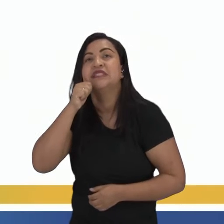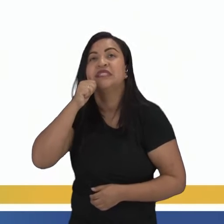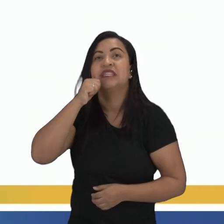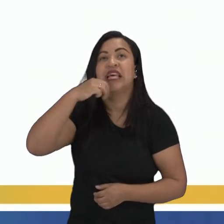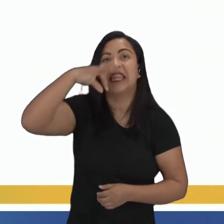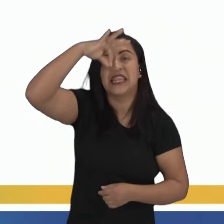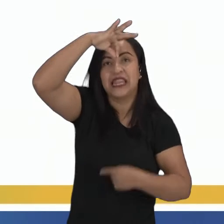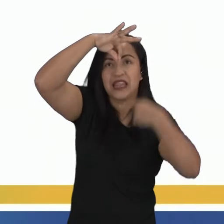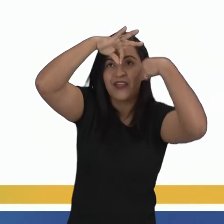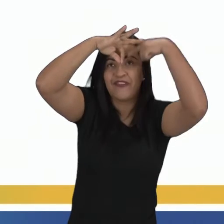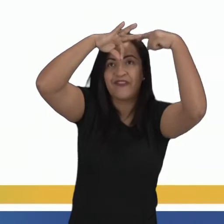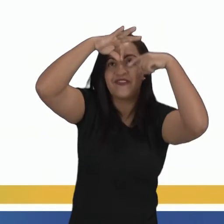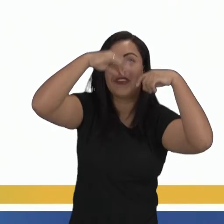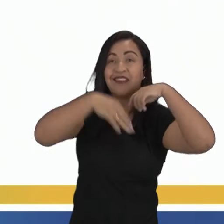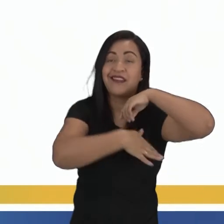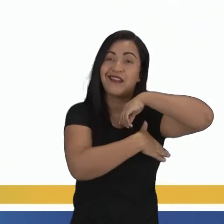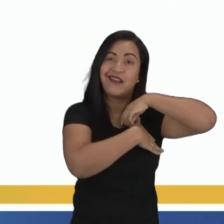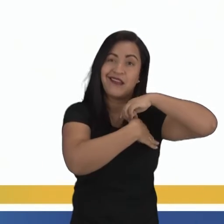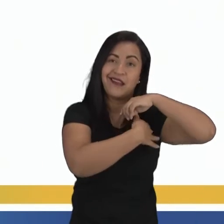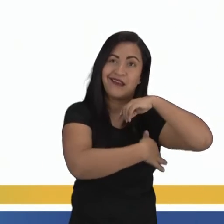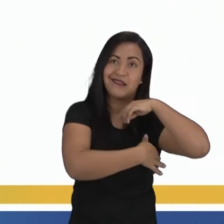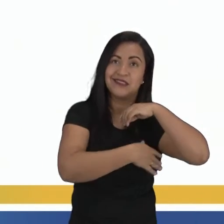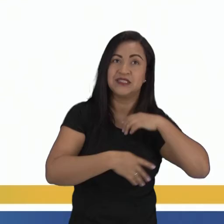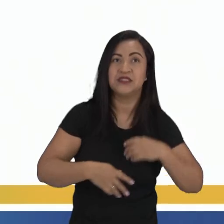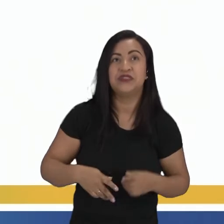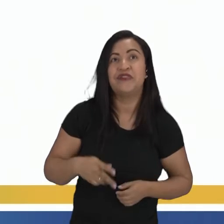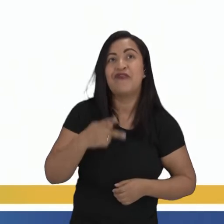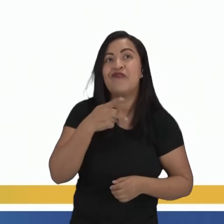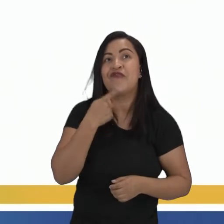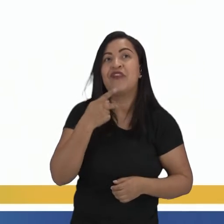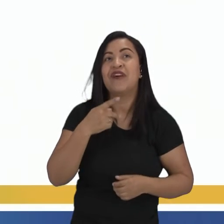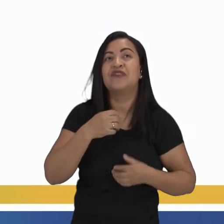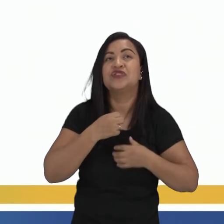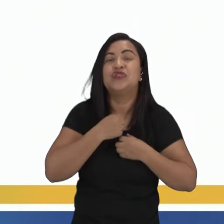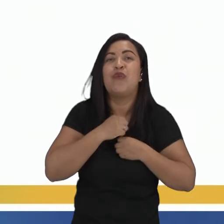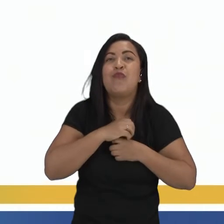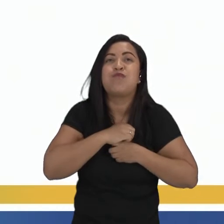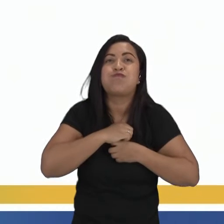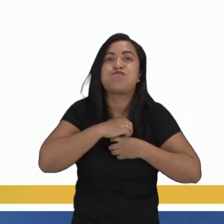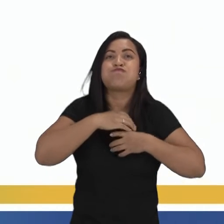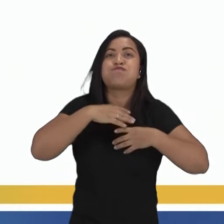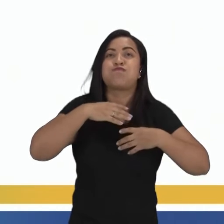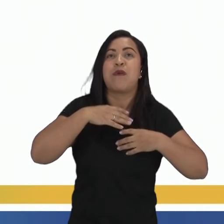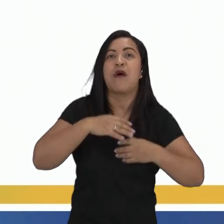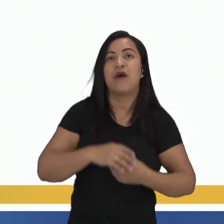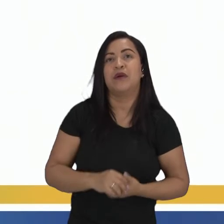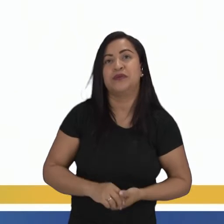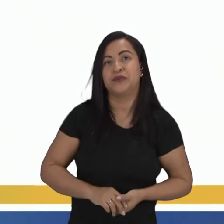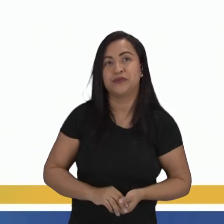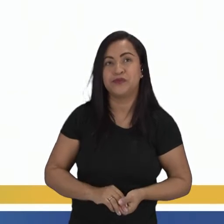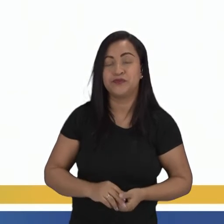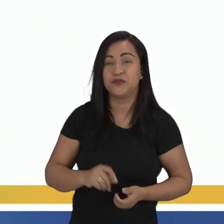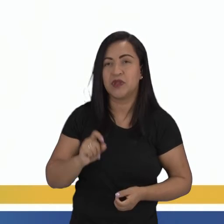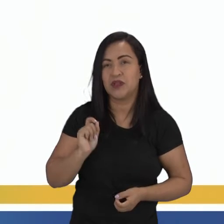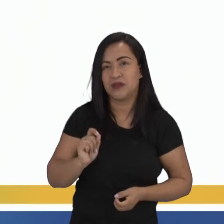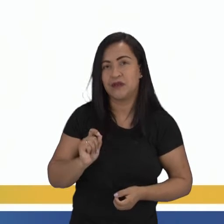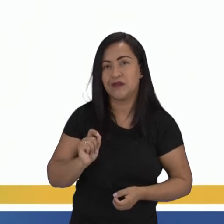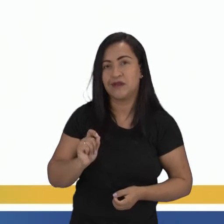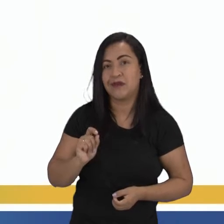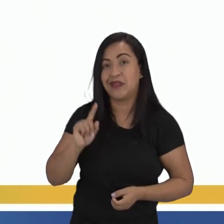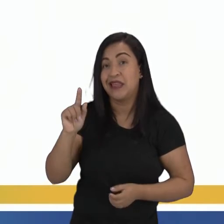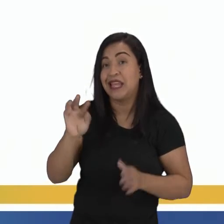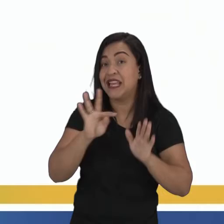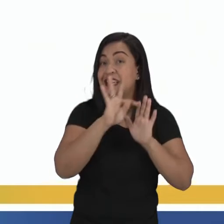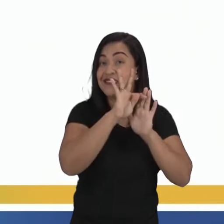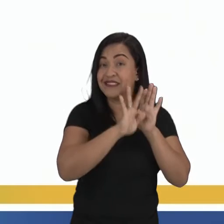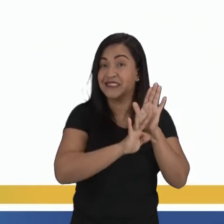algumas inchações, chamavam-as de populacho ou bulbões, Giovanni Boccaccio, Decâmara. Pessoal, esse